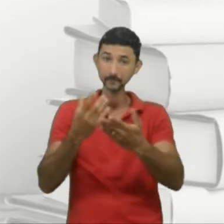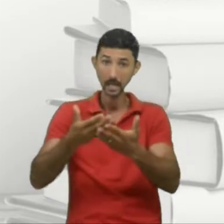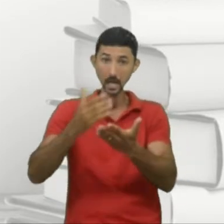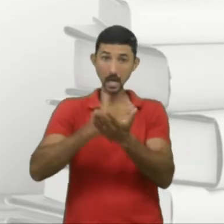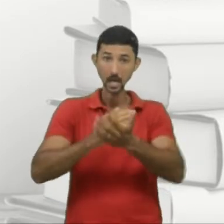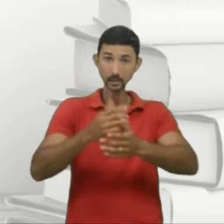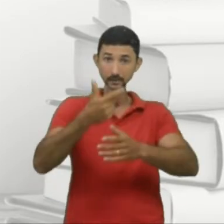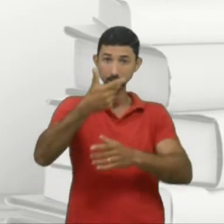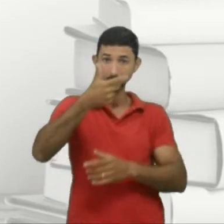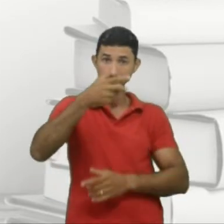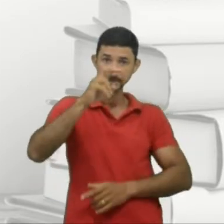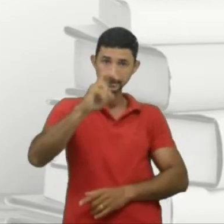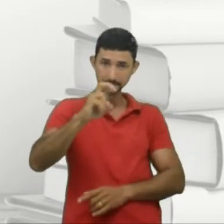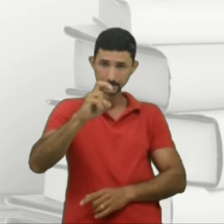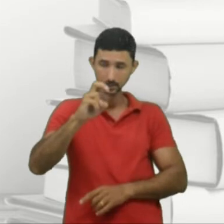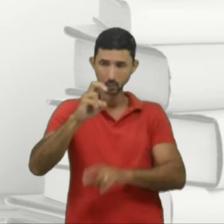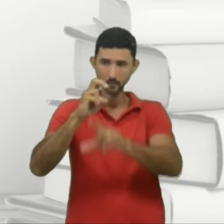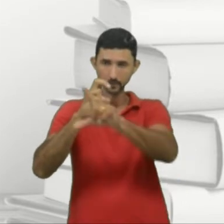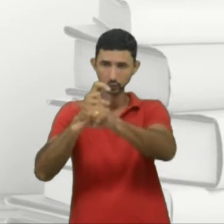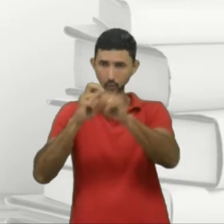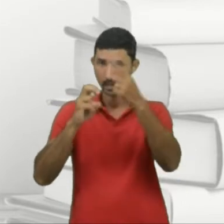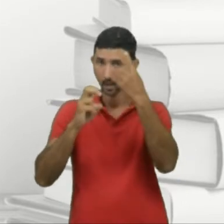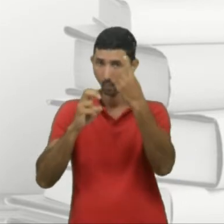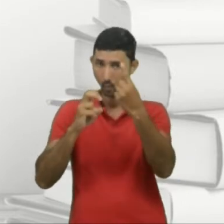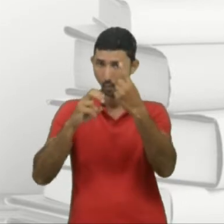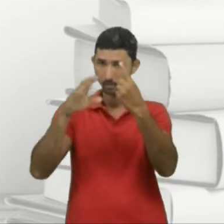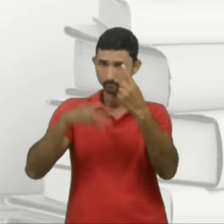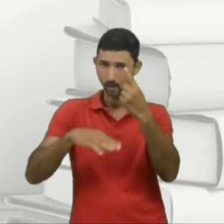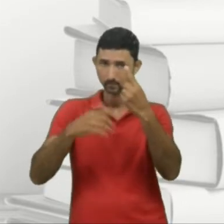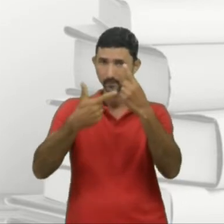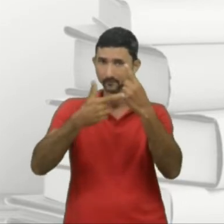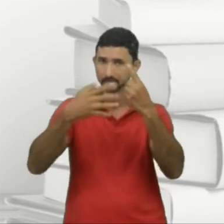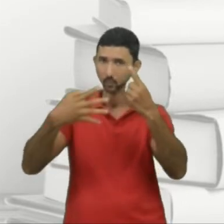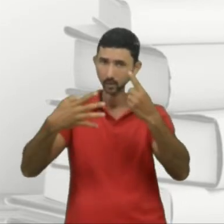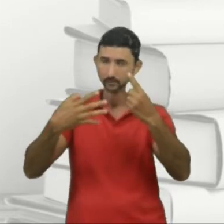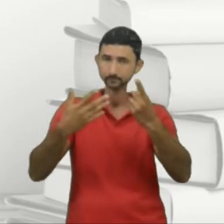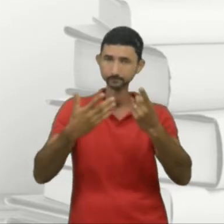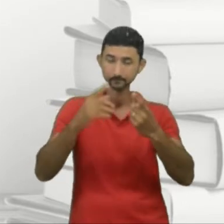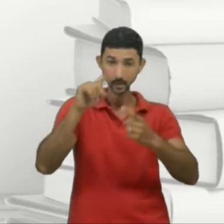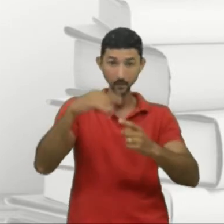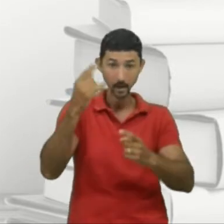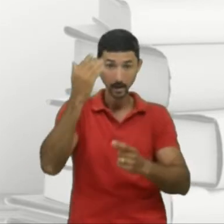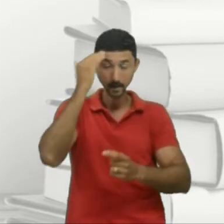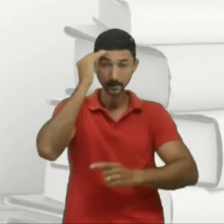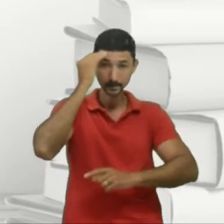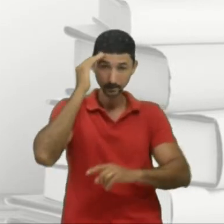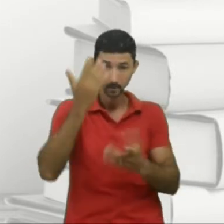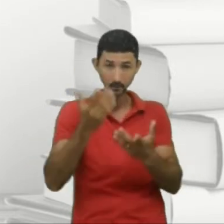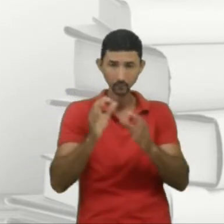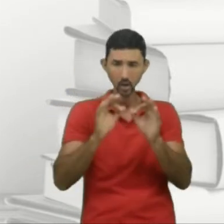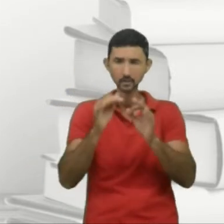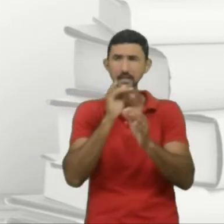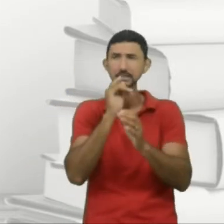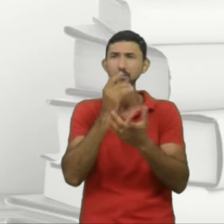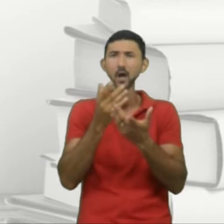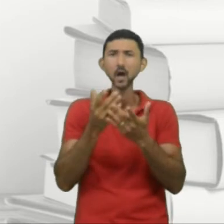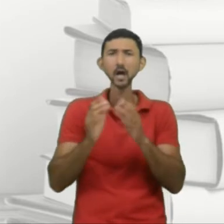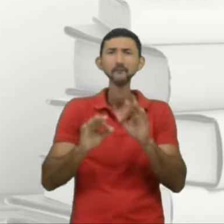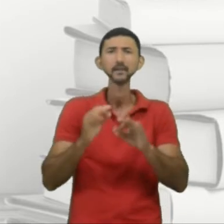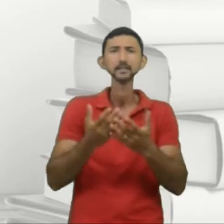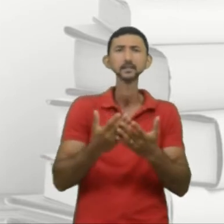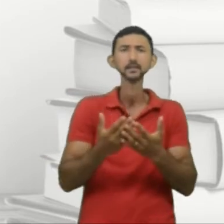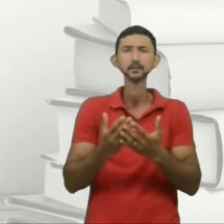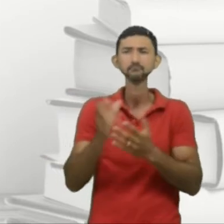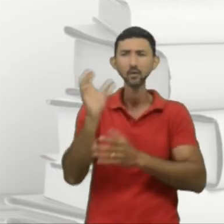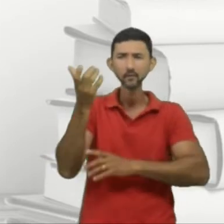a posição de suplente, certo? É importante você entender isso daí, porque às vezes quando a gente vai resolver, eu falo isso